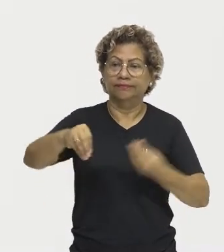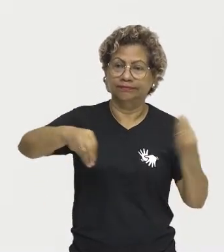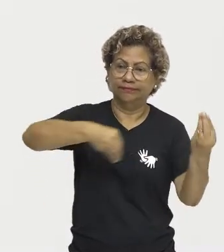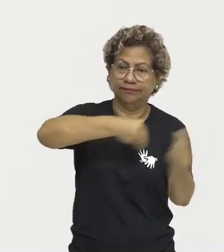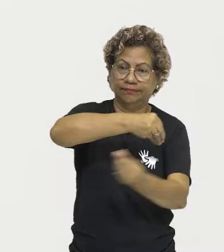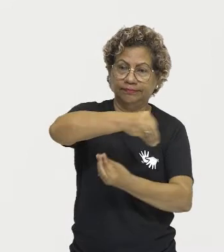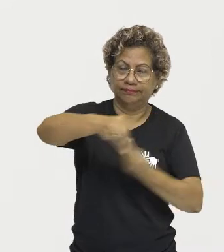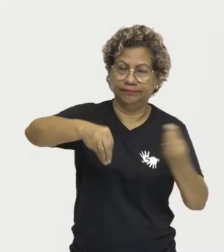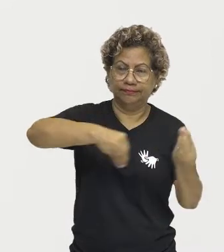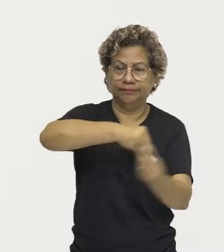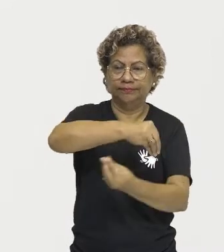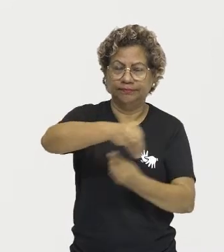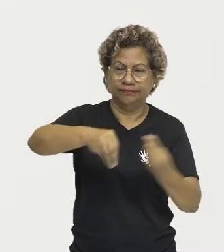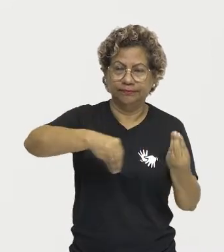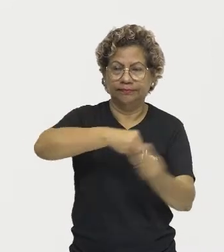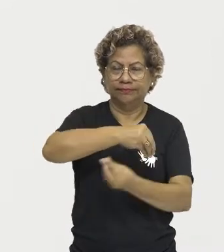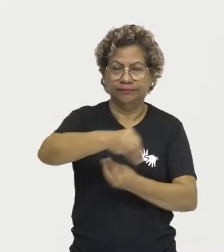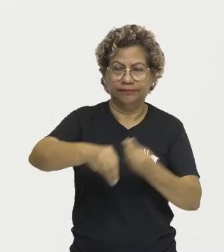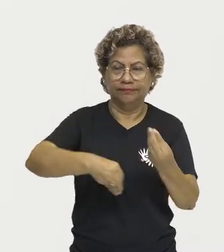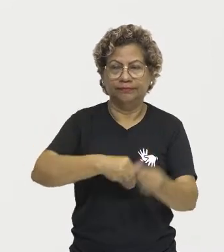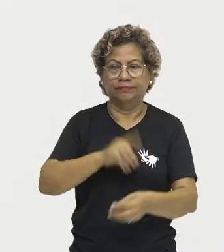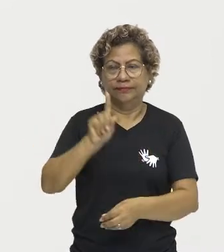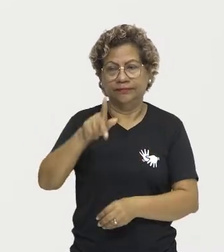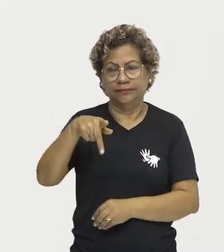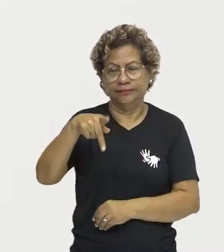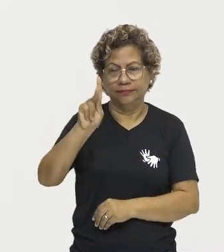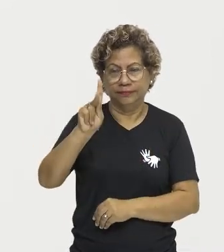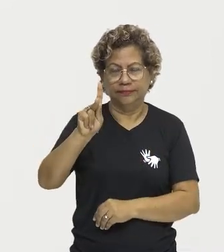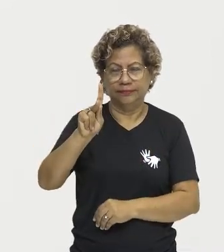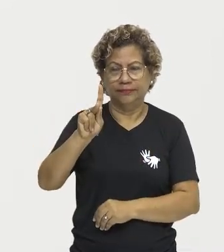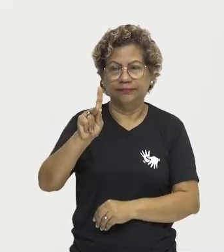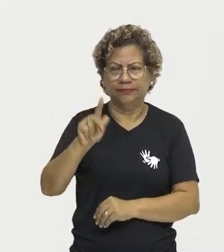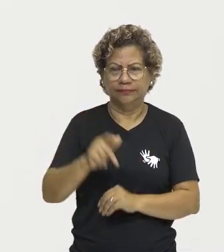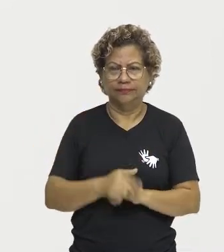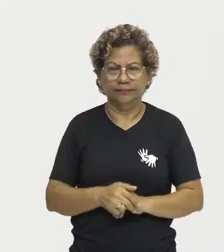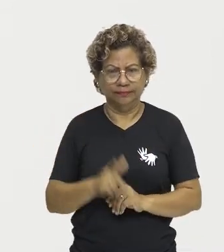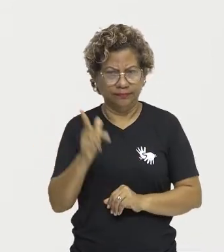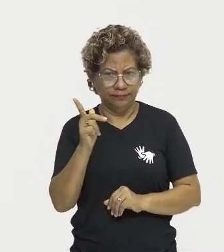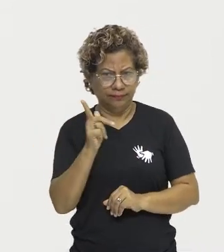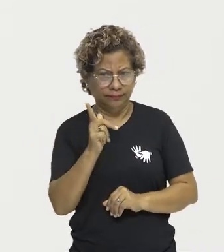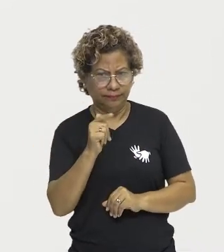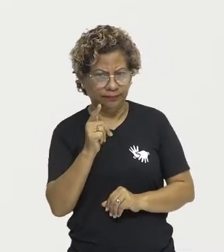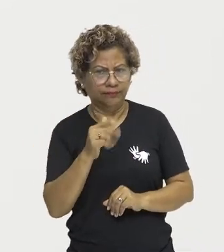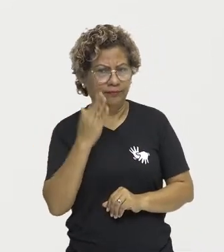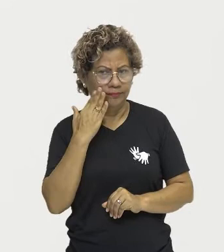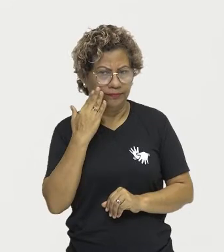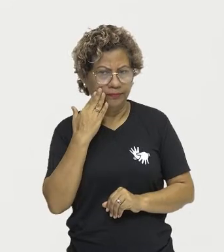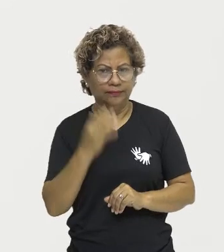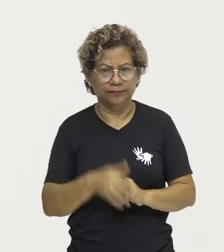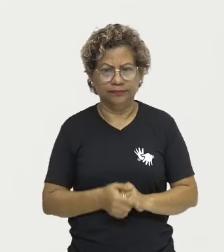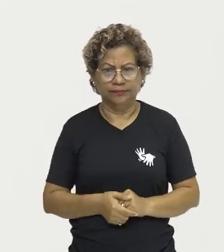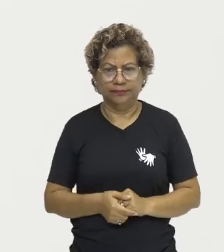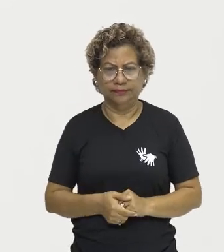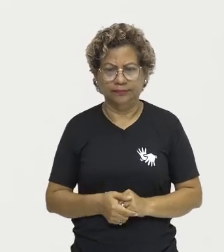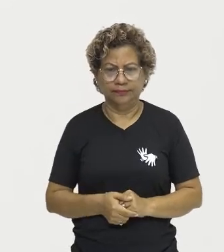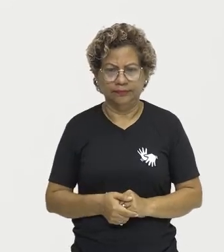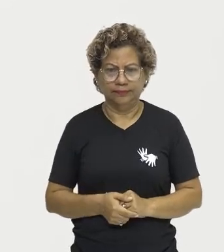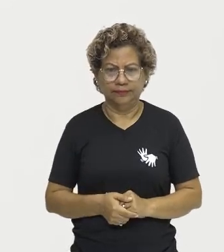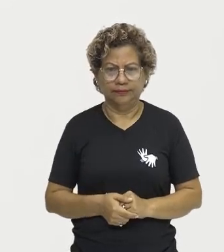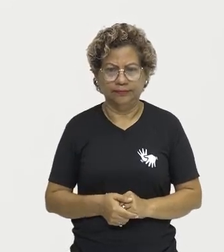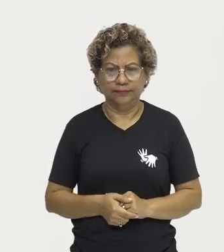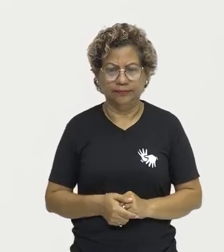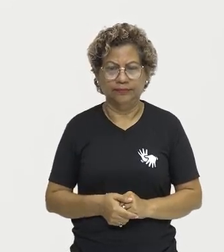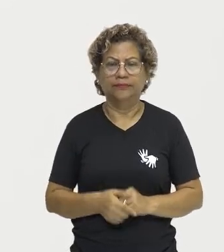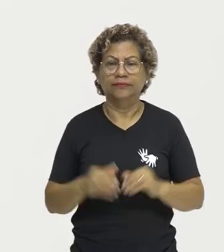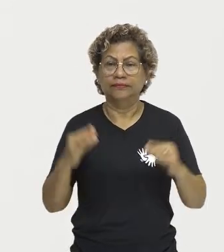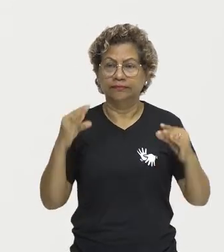misturamos 1 quilo de água. Olha aqui o nosso calor específico,